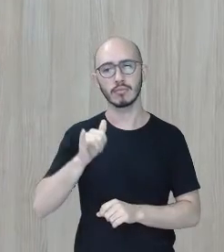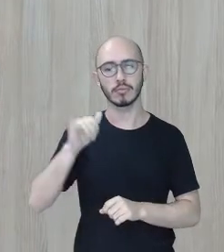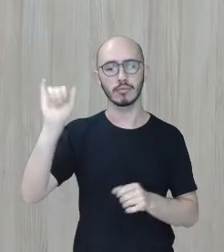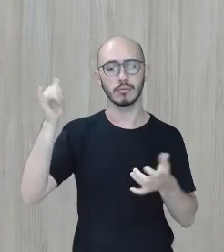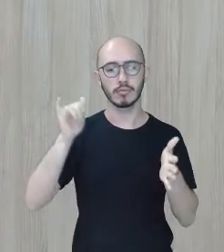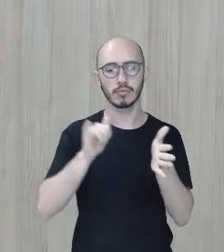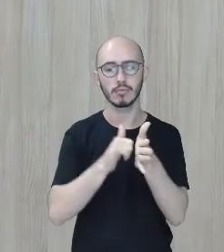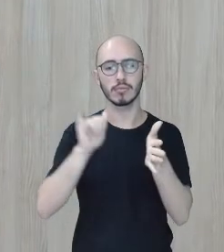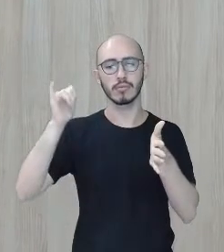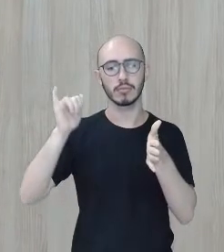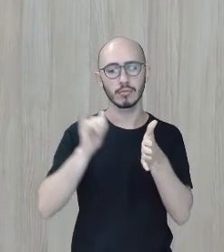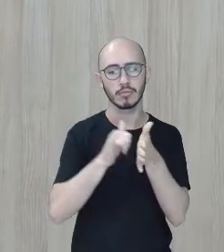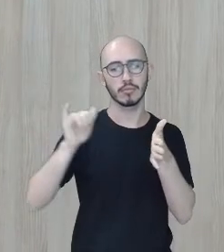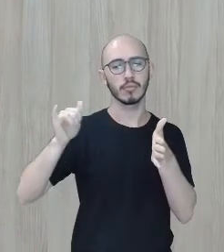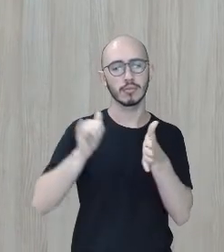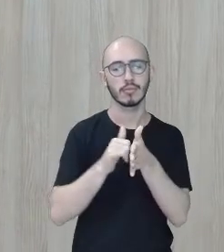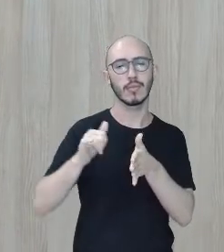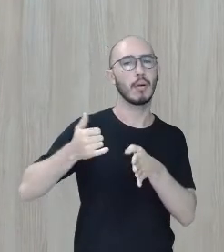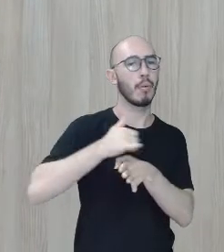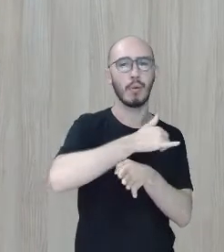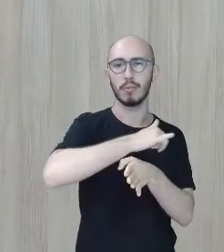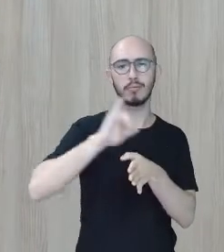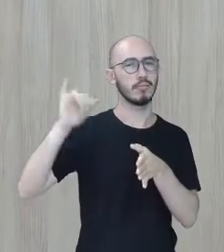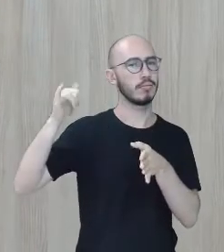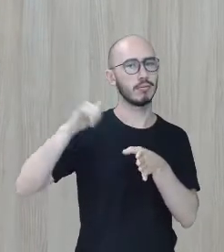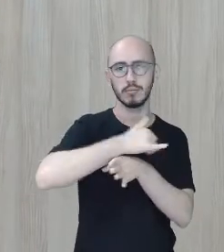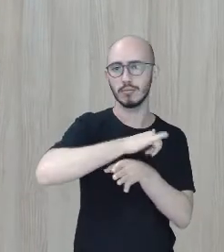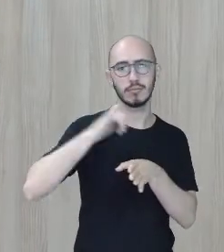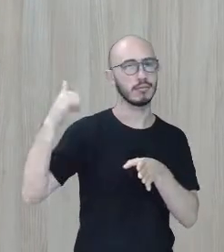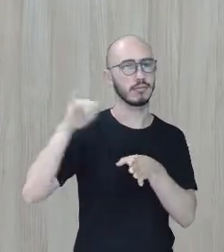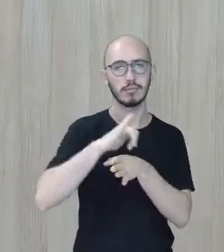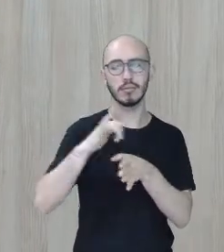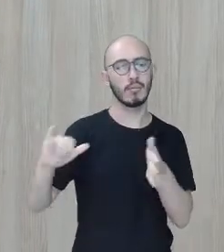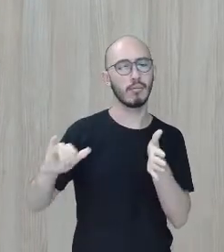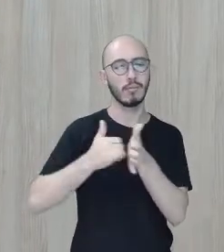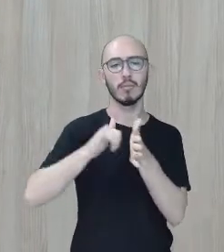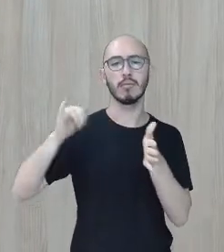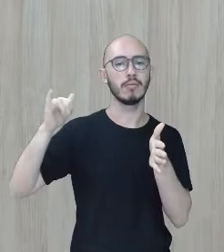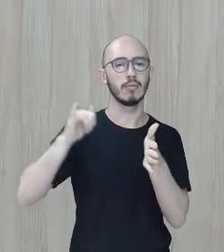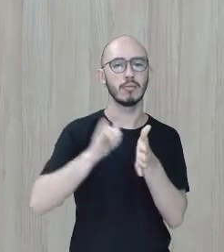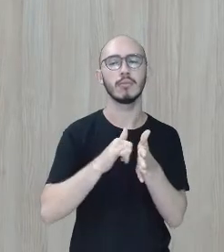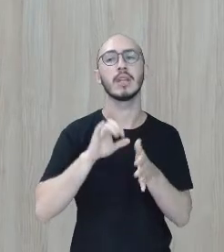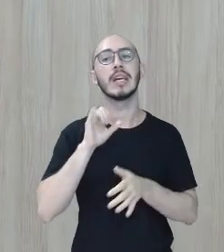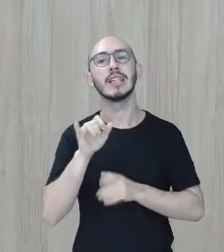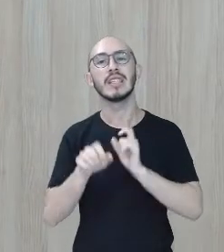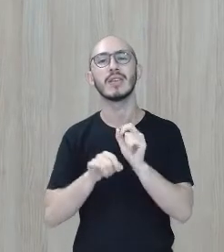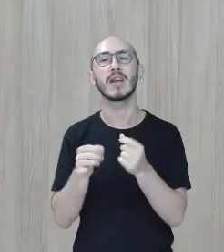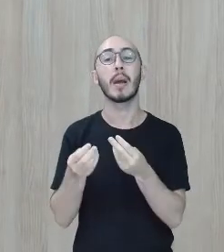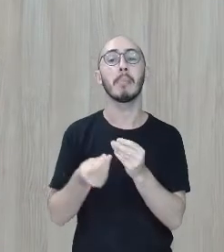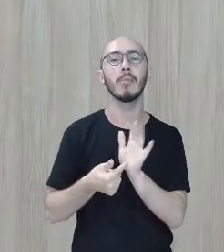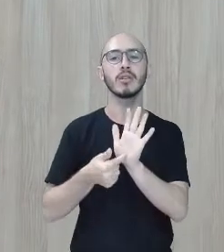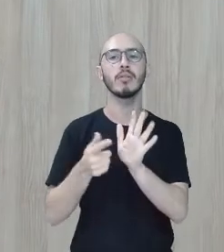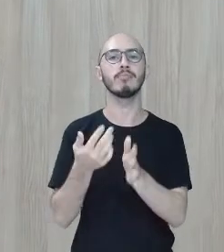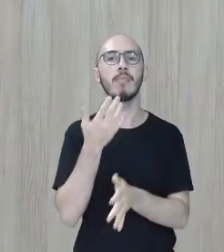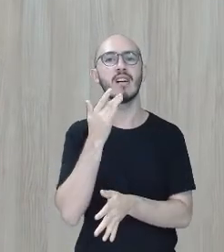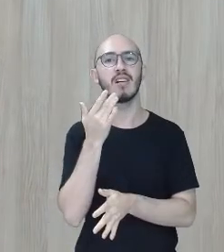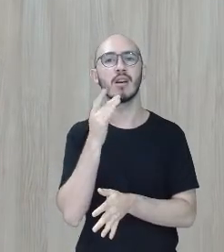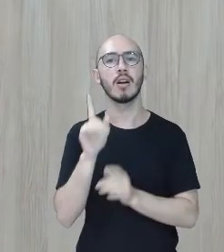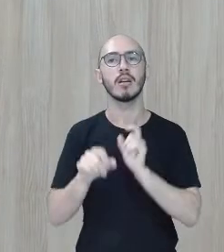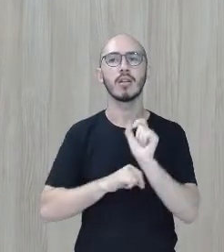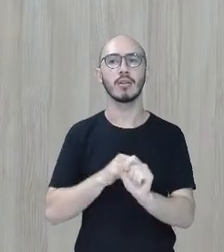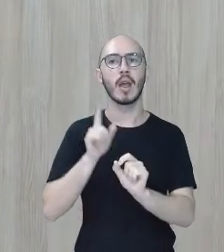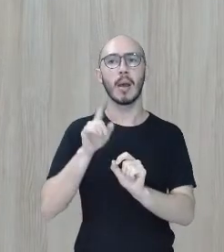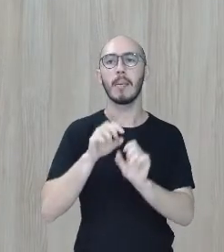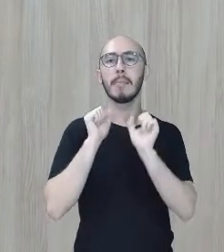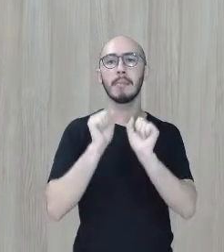passagem da corrente elétrica. Então, qualquer sinal de um mau funcionamento da corrente elétrica, ela aquece e